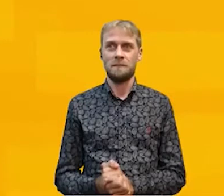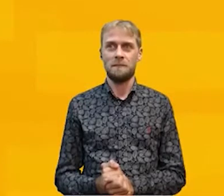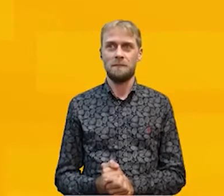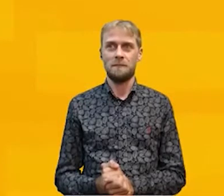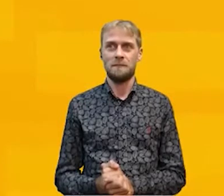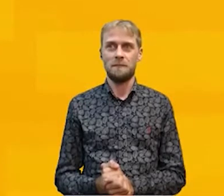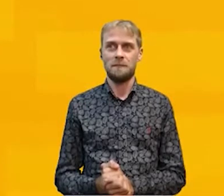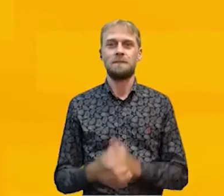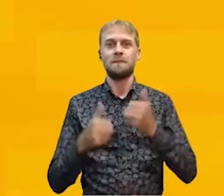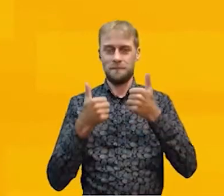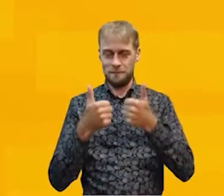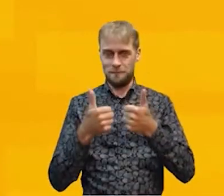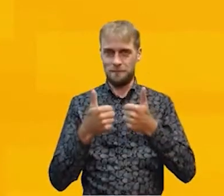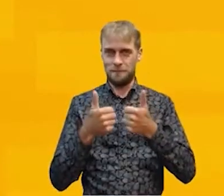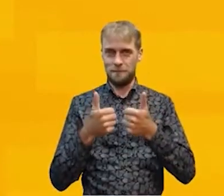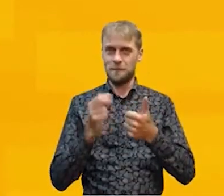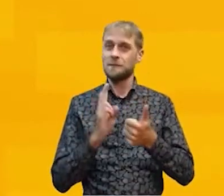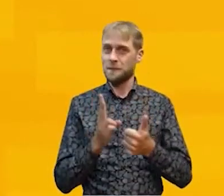Tudo certo?